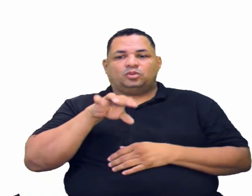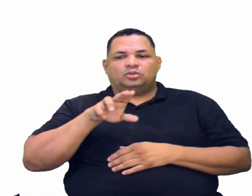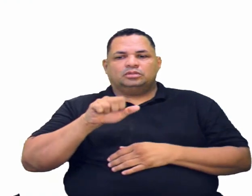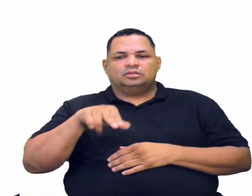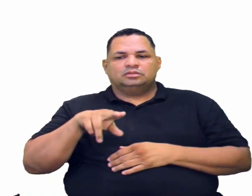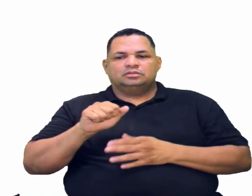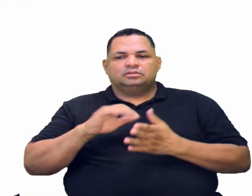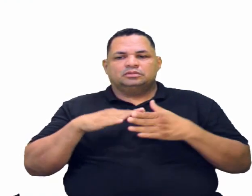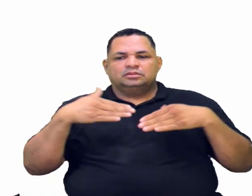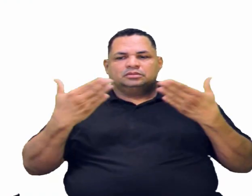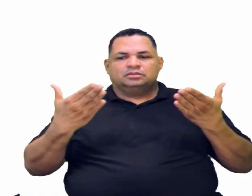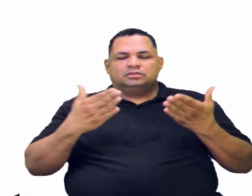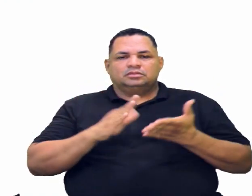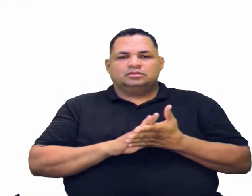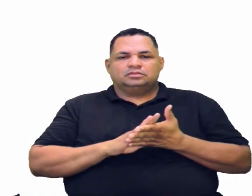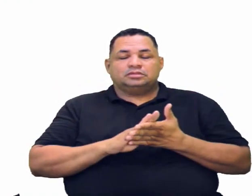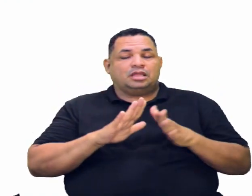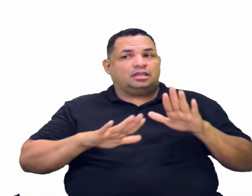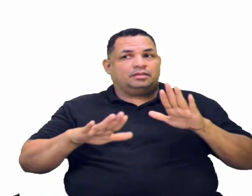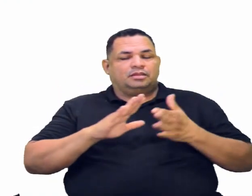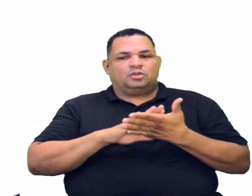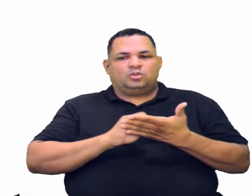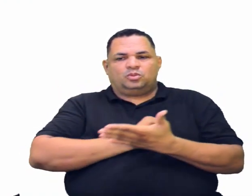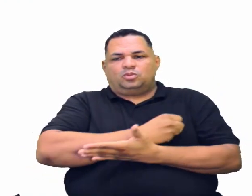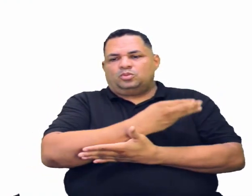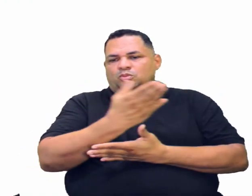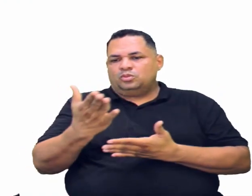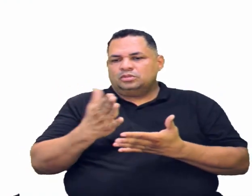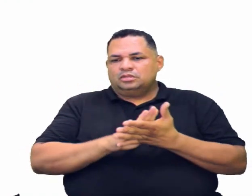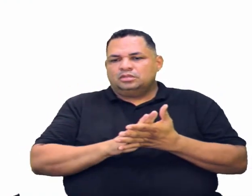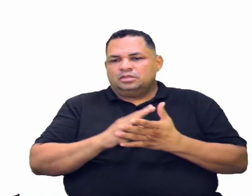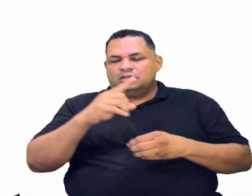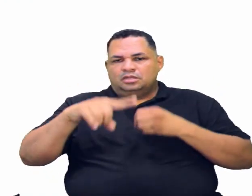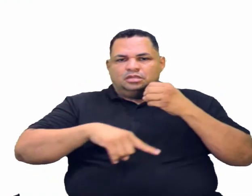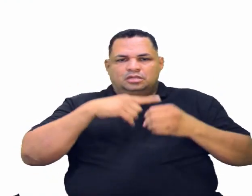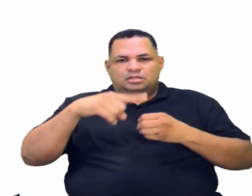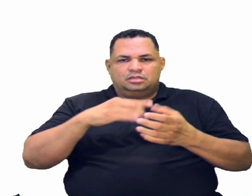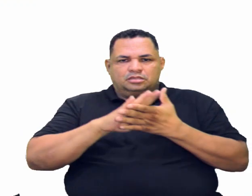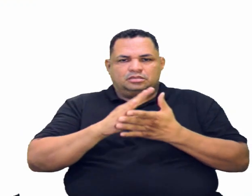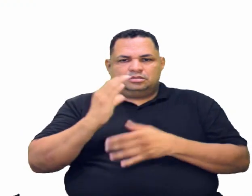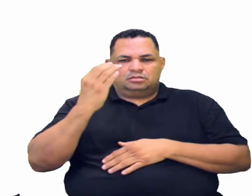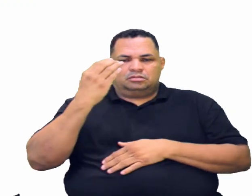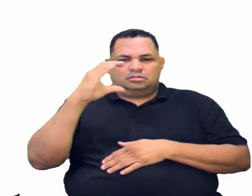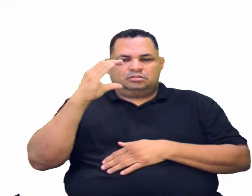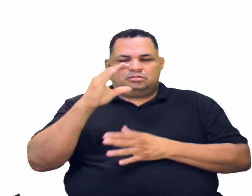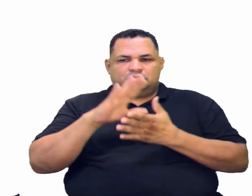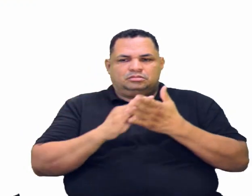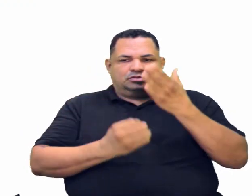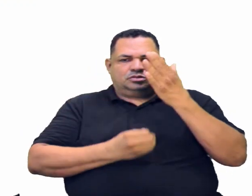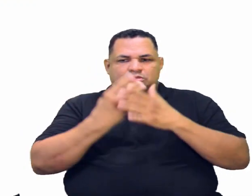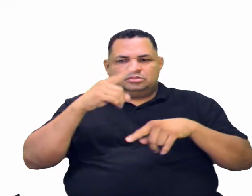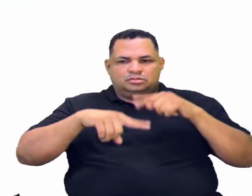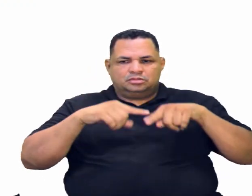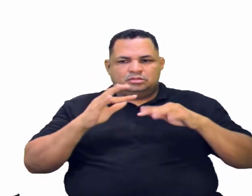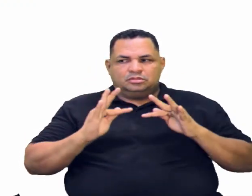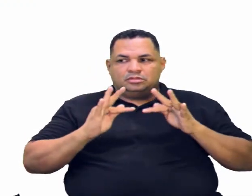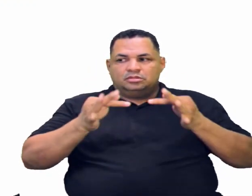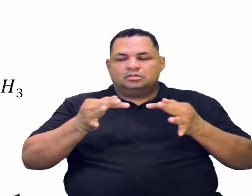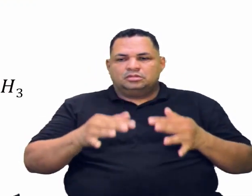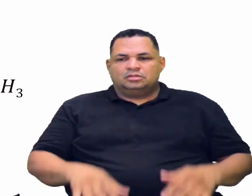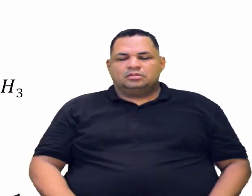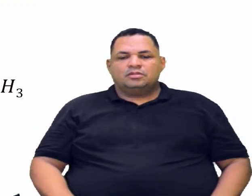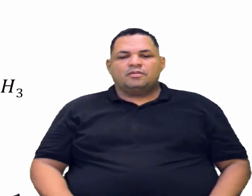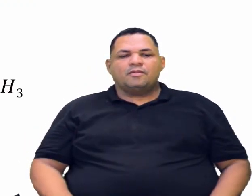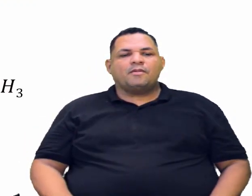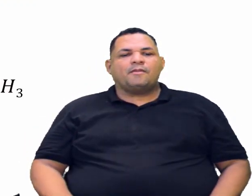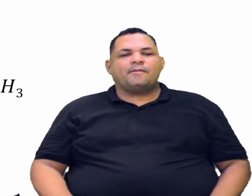Qual cetona? Vai depender da quantidade de átomos de carbono que formou o nosso produto final. E